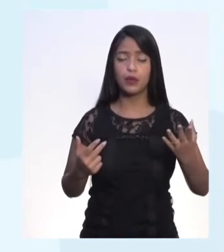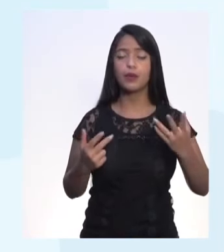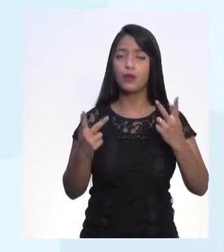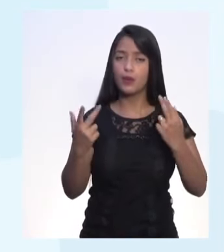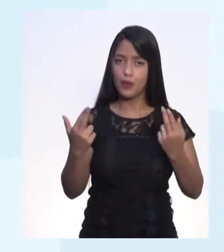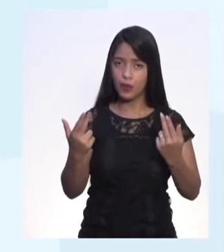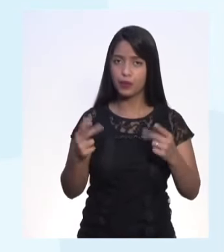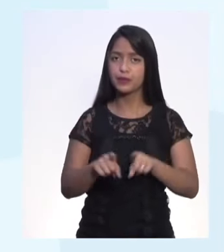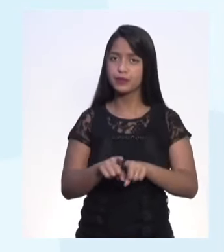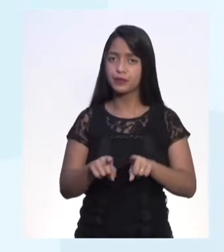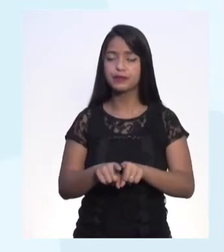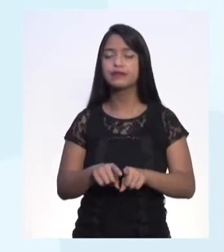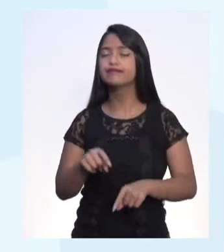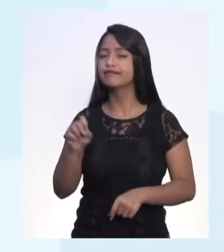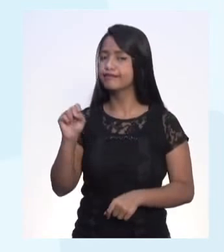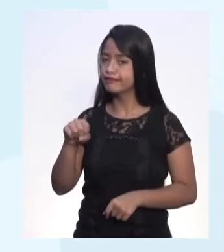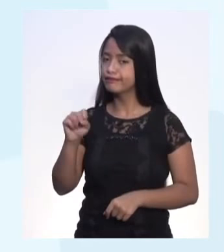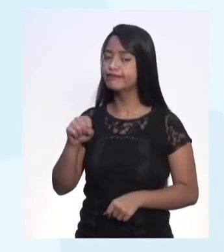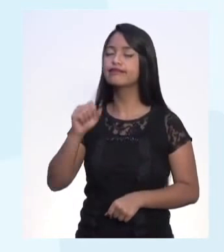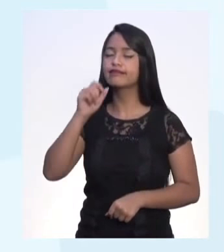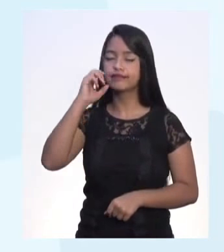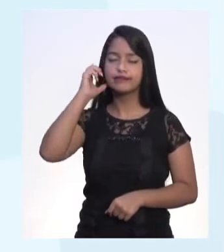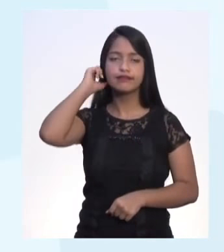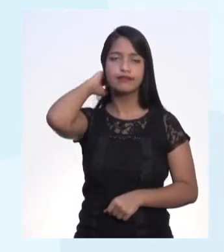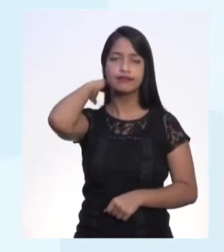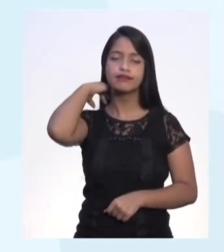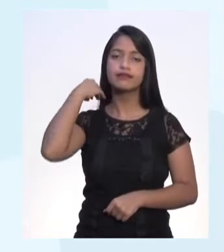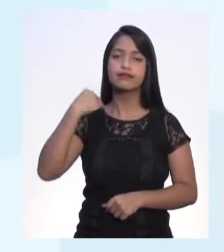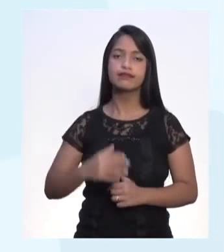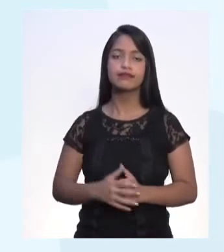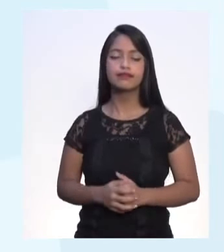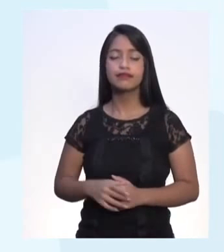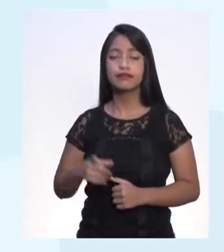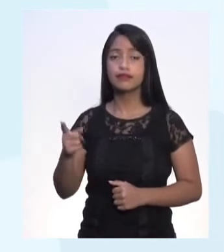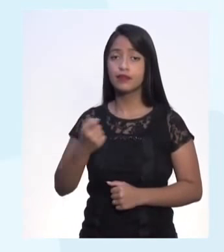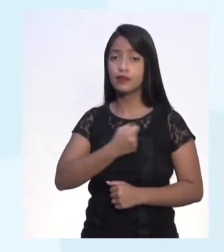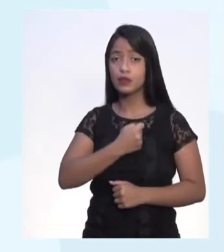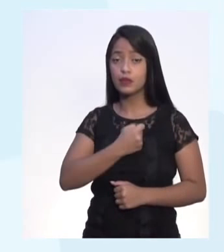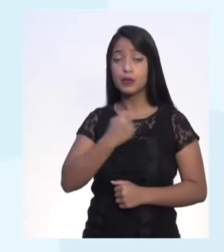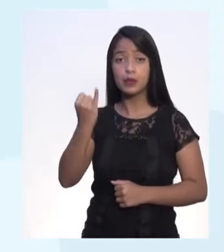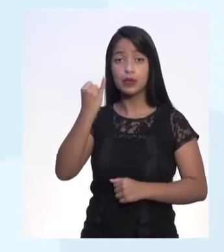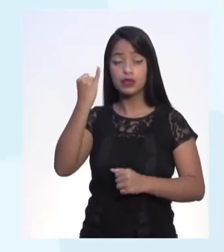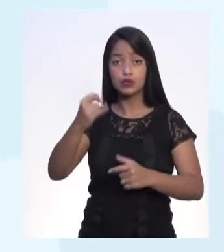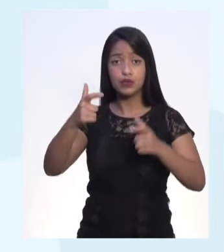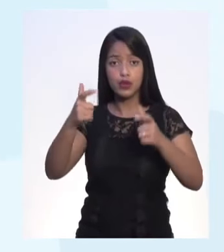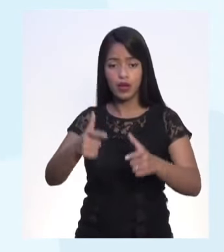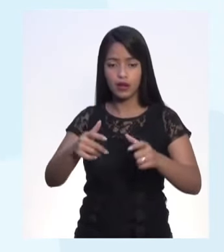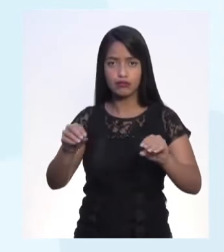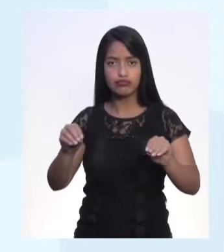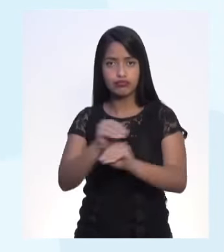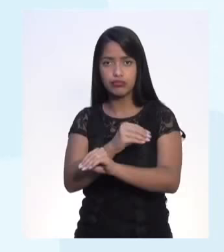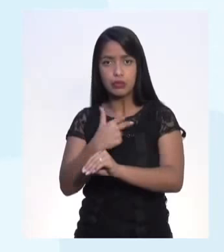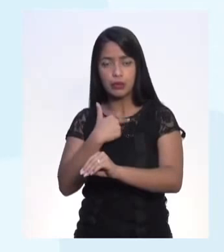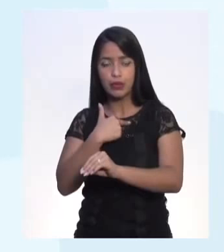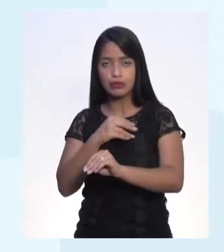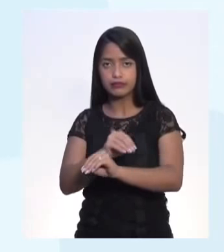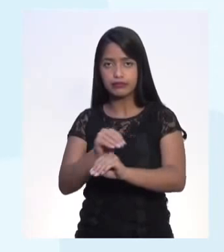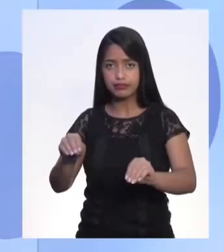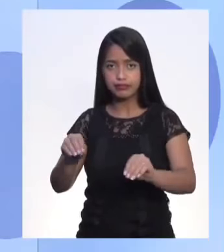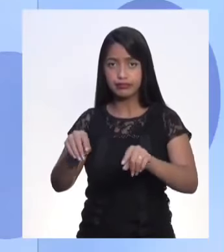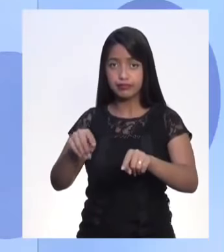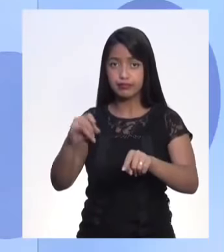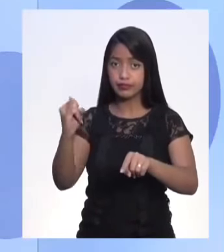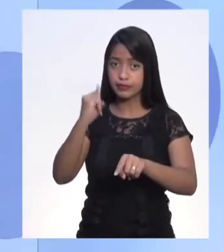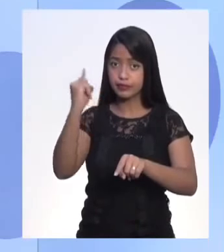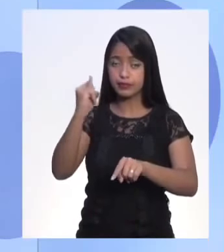ele é posicional né Jonas isso mesmo esse sistema de numeração posicional ele é para nós é muito importante então por